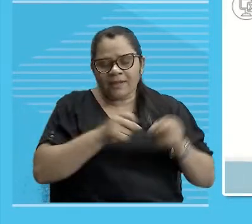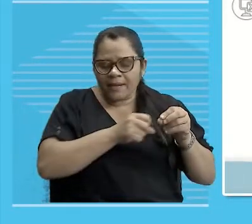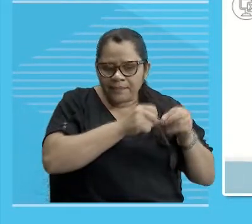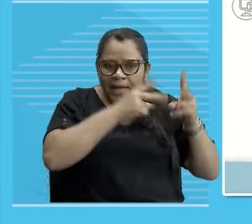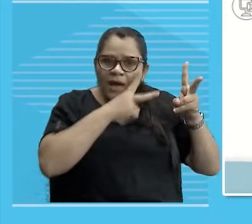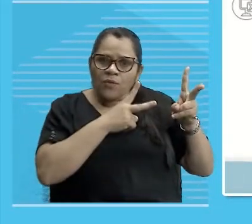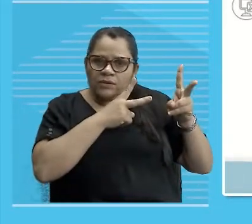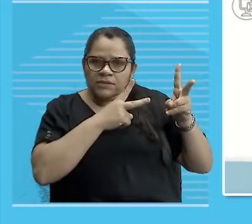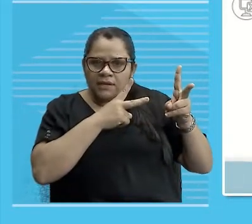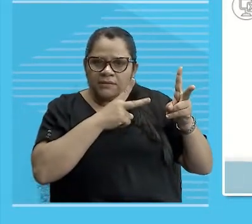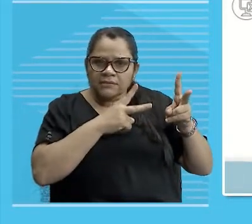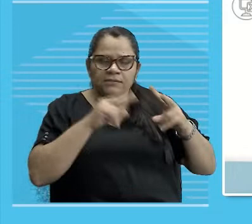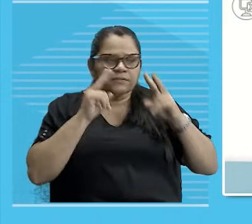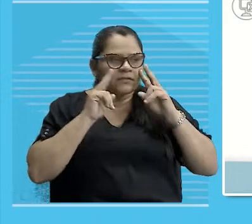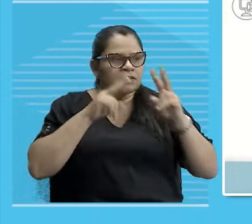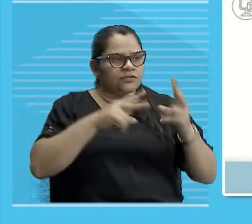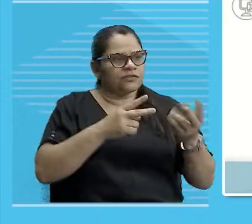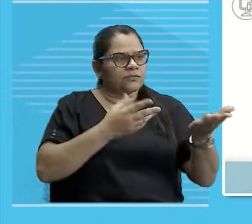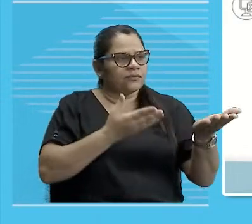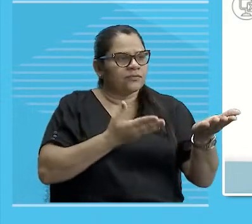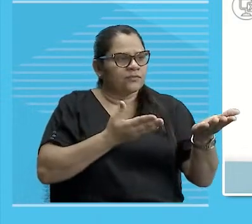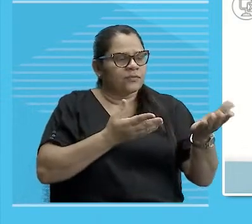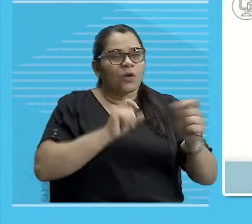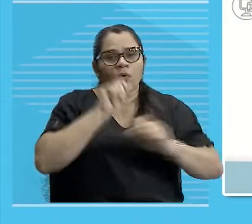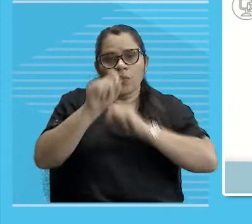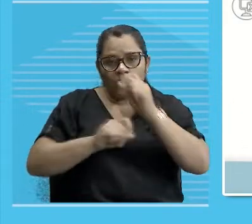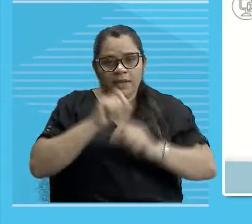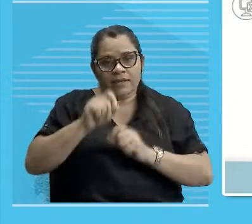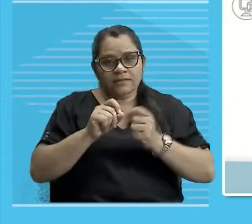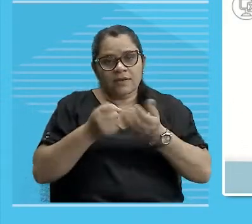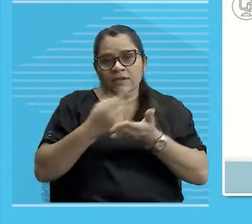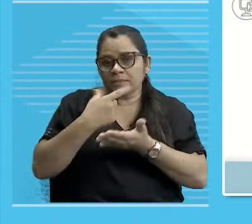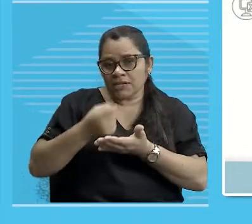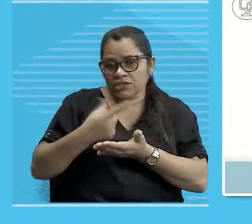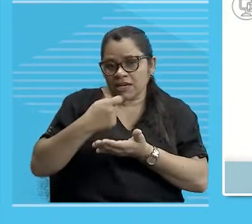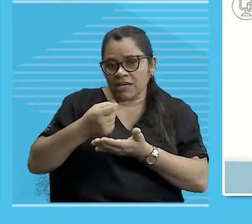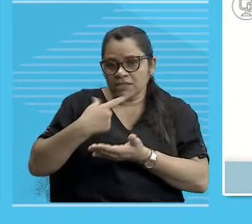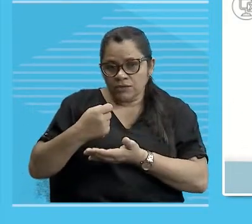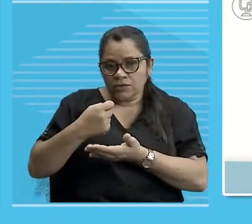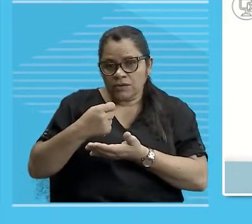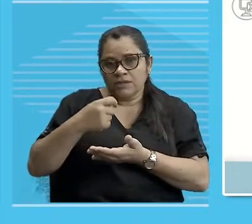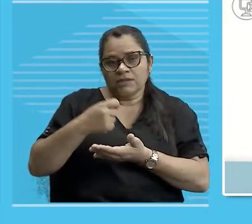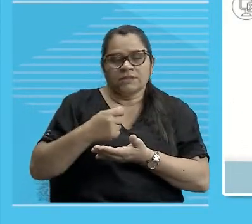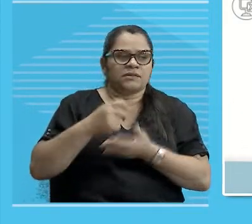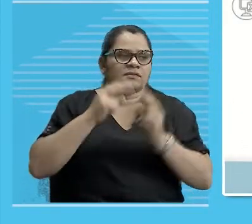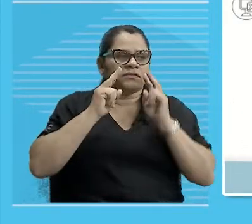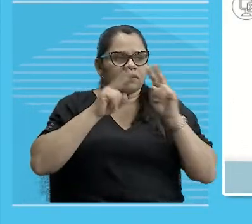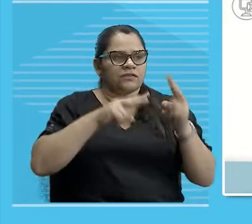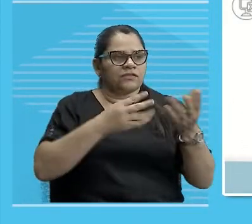Beleza? O que são os benzodiazepínicos, professor? Então, vamos lá.